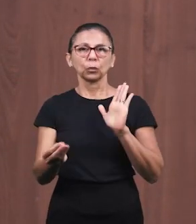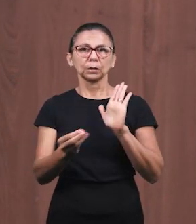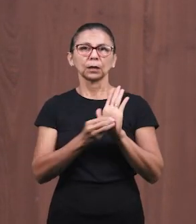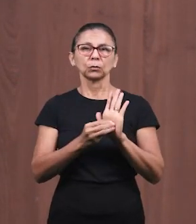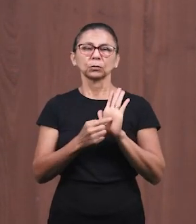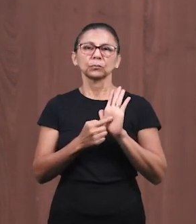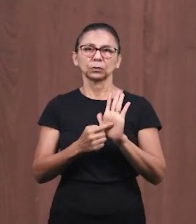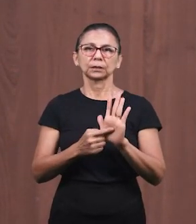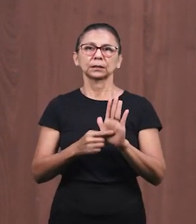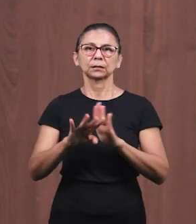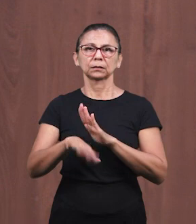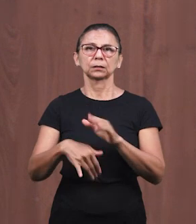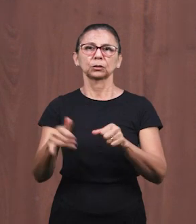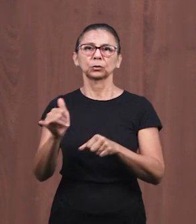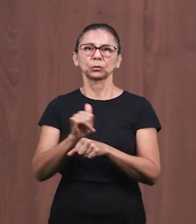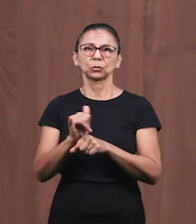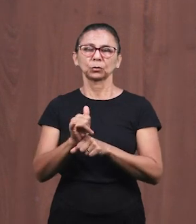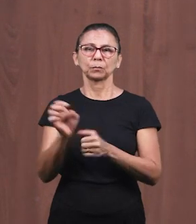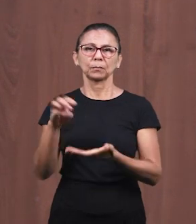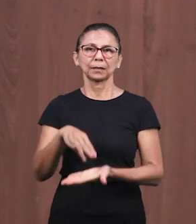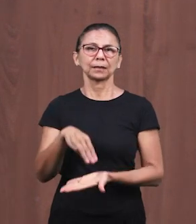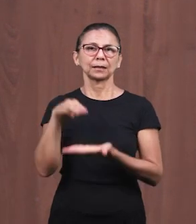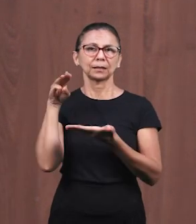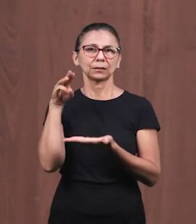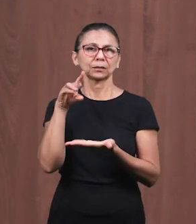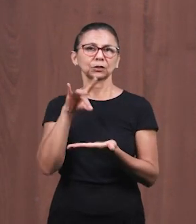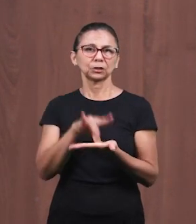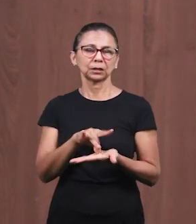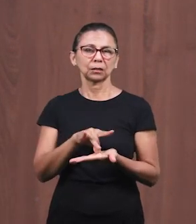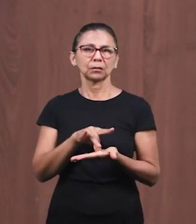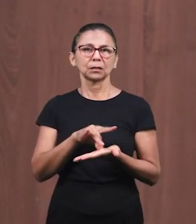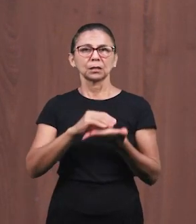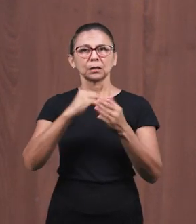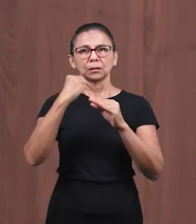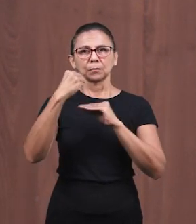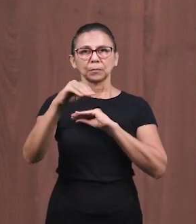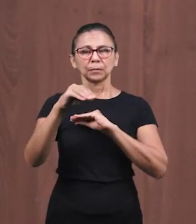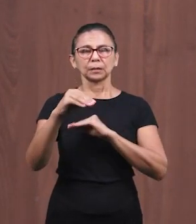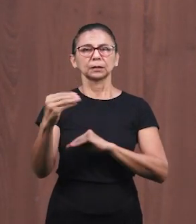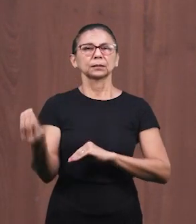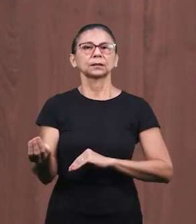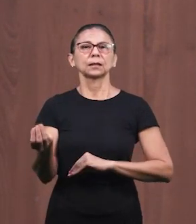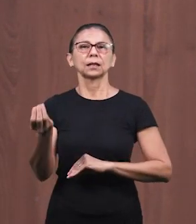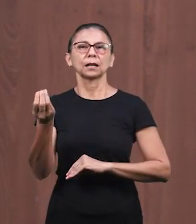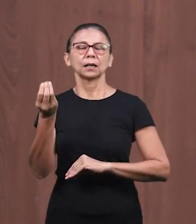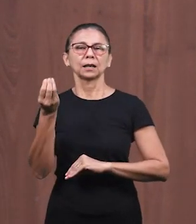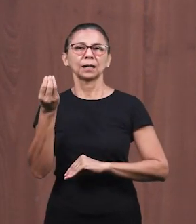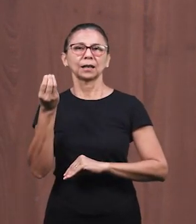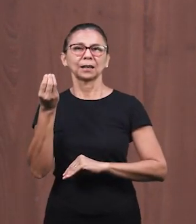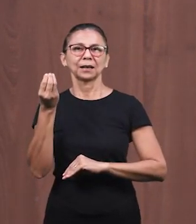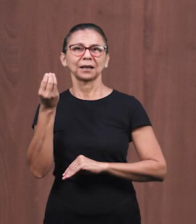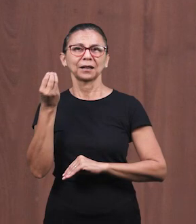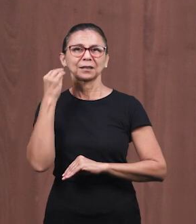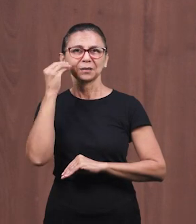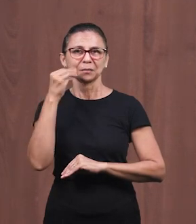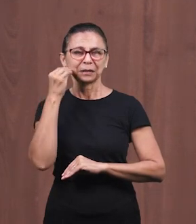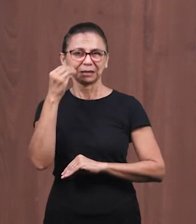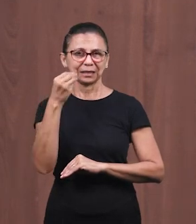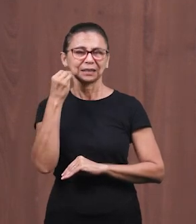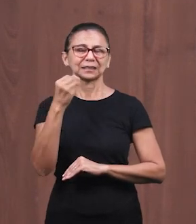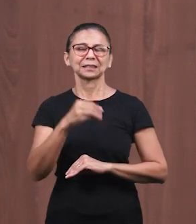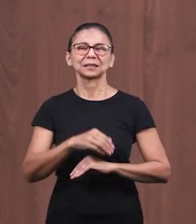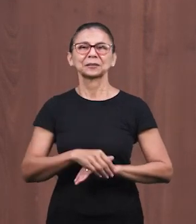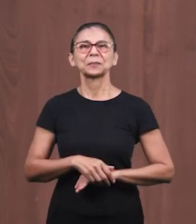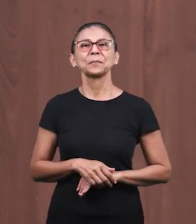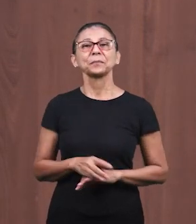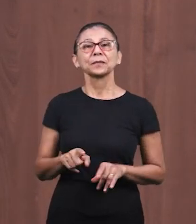do YouTube da Igreja Cristã Maranata, que são lançados nas sextas-feiras na playlist Organização e Método.